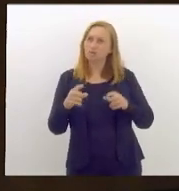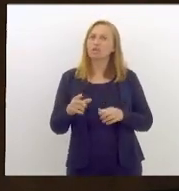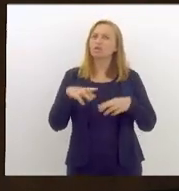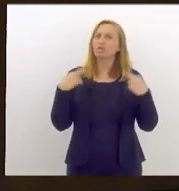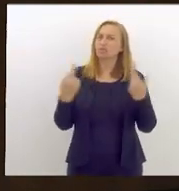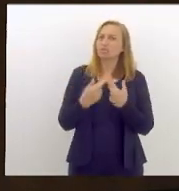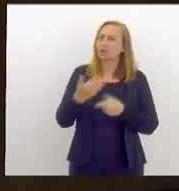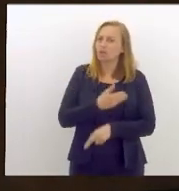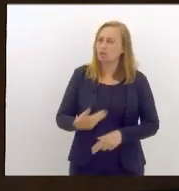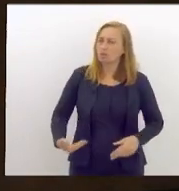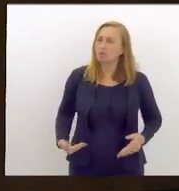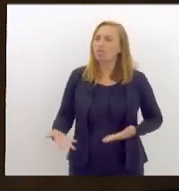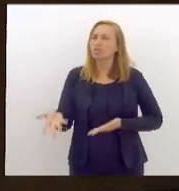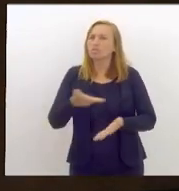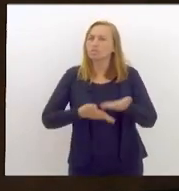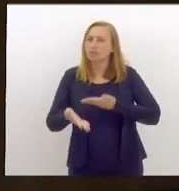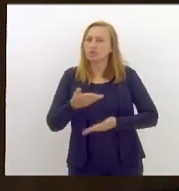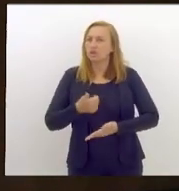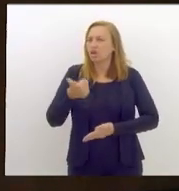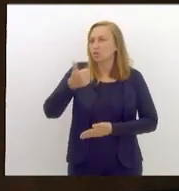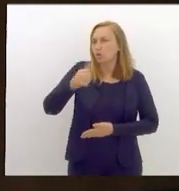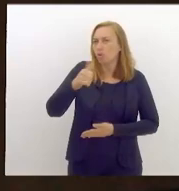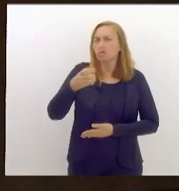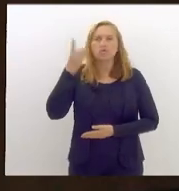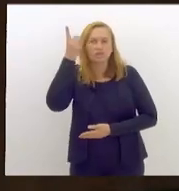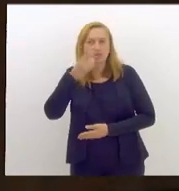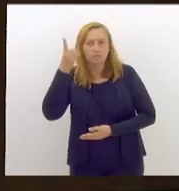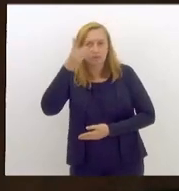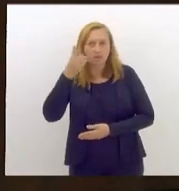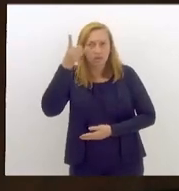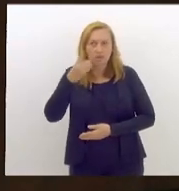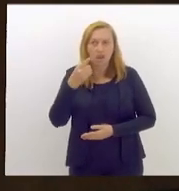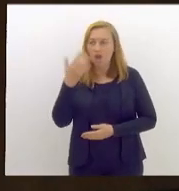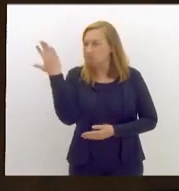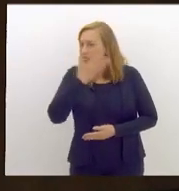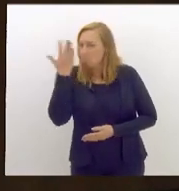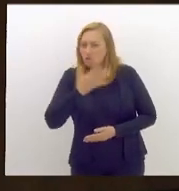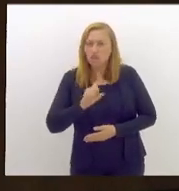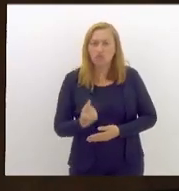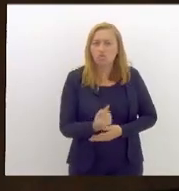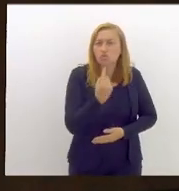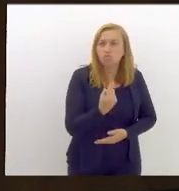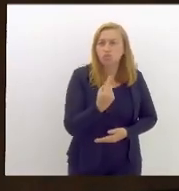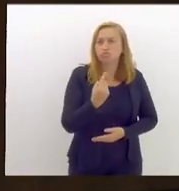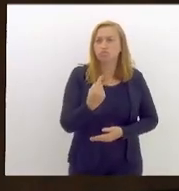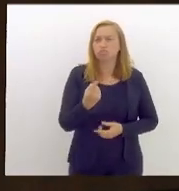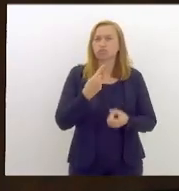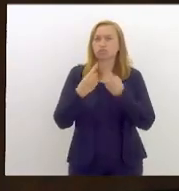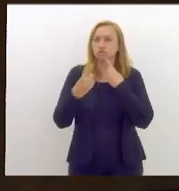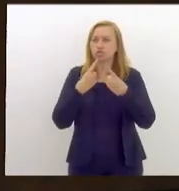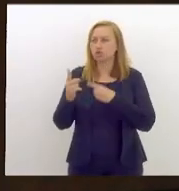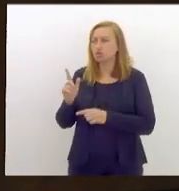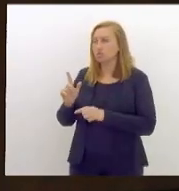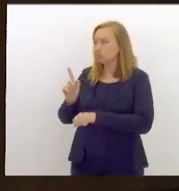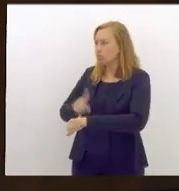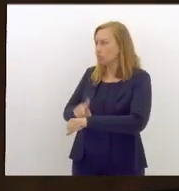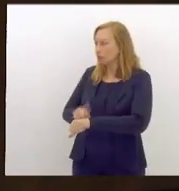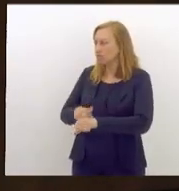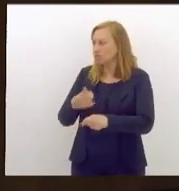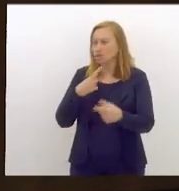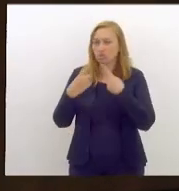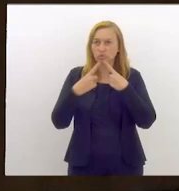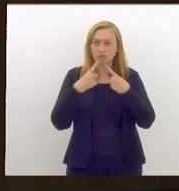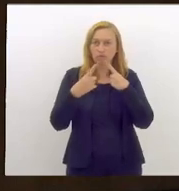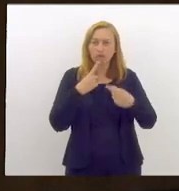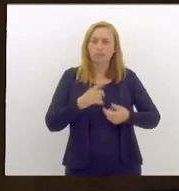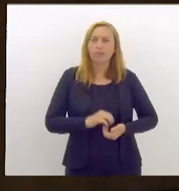pública com a participação de 11 deputados e eu não vi nenhum dos Valentes participando da discussão é curioso isso Os Valentes